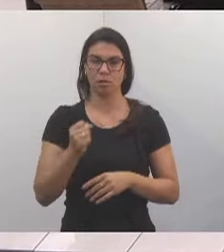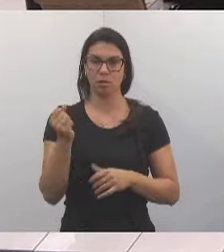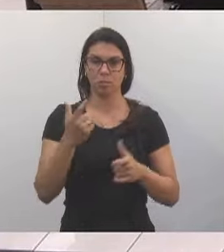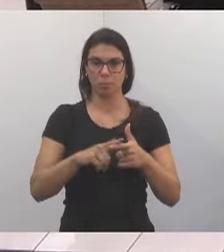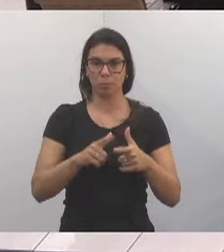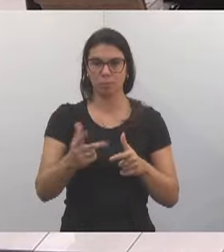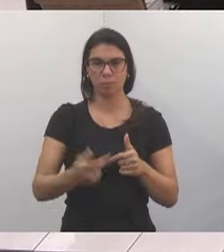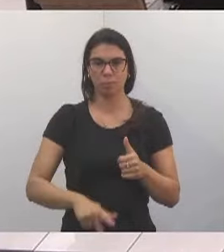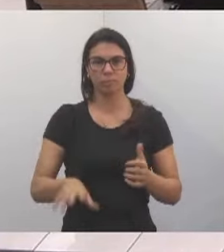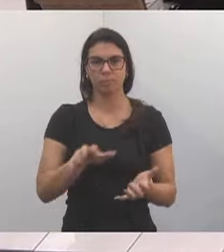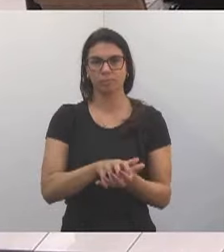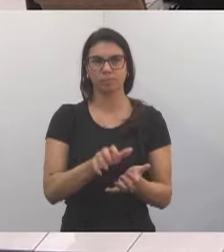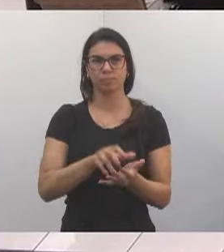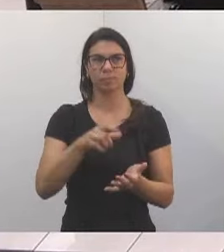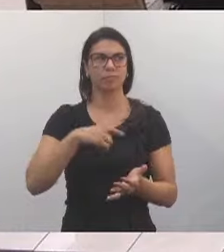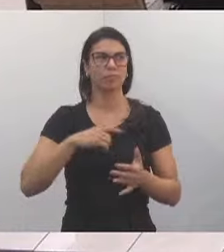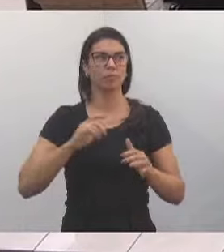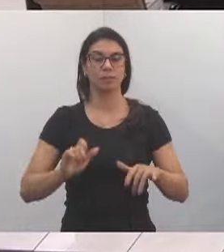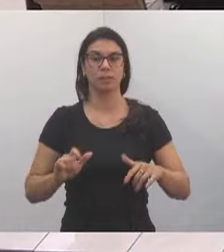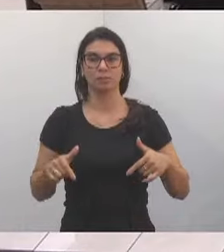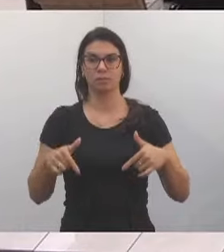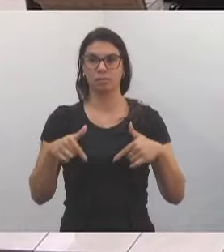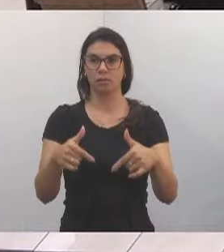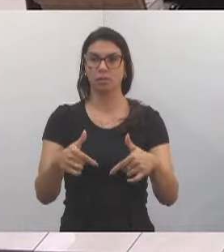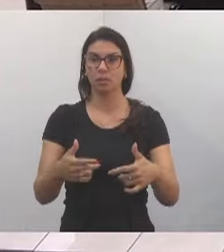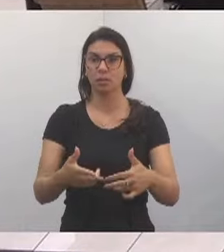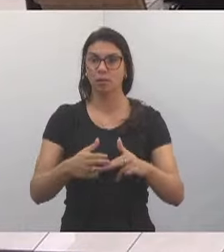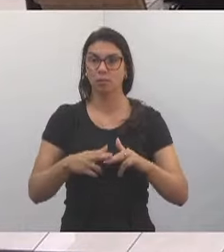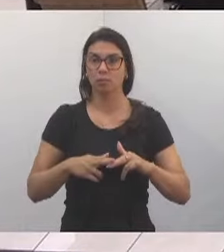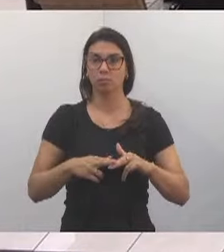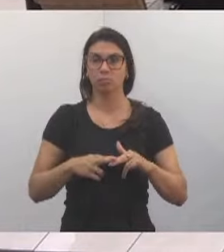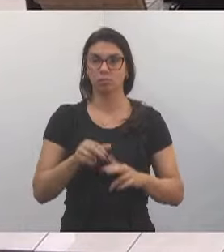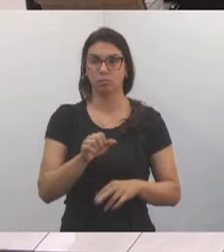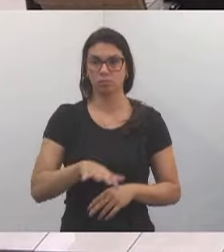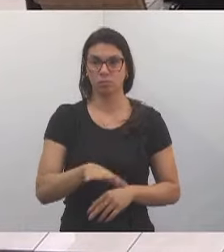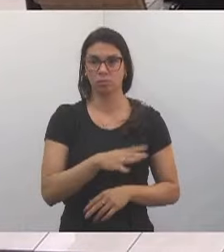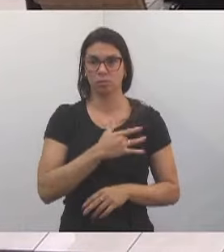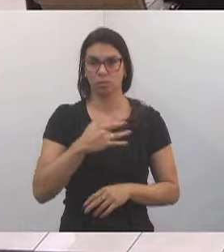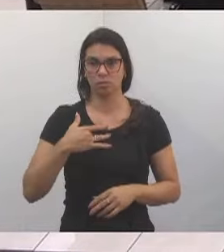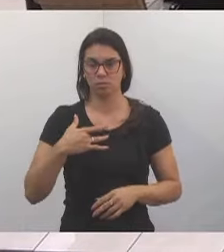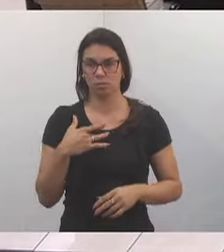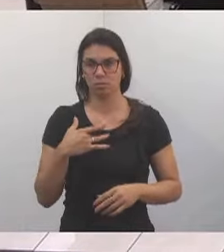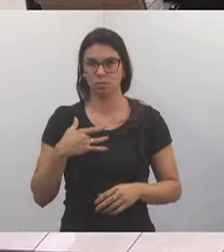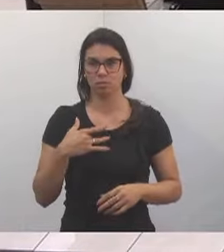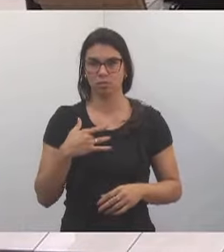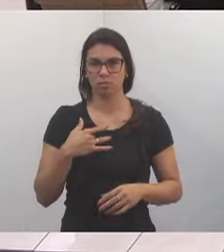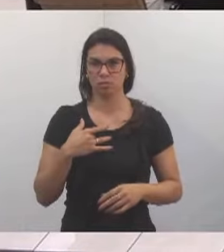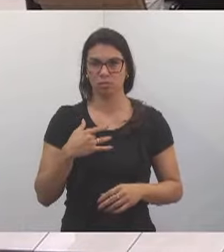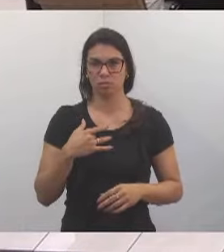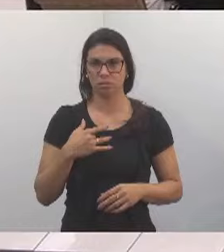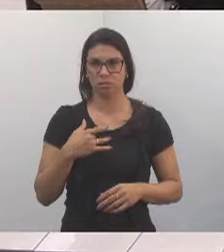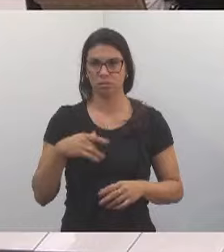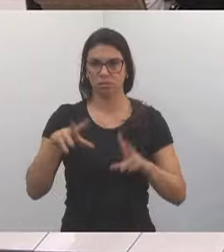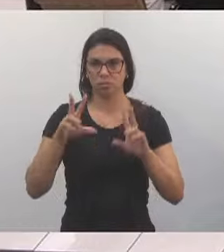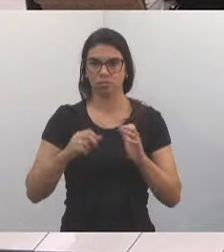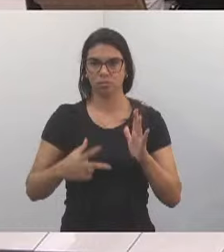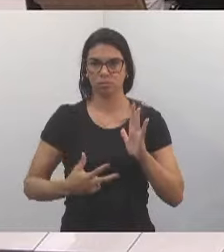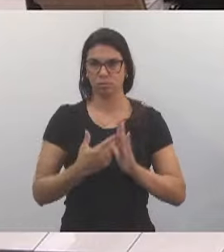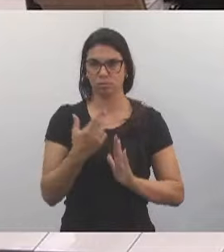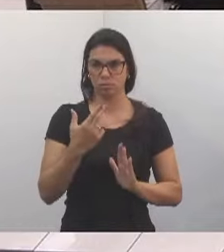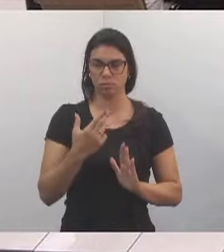Jacareí está enfrentando em relação às demandas na área da saúde, com referência às cirurgias de